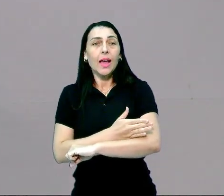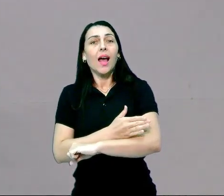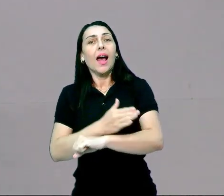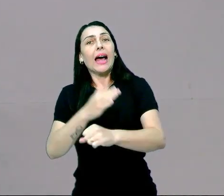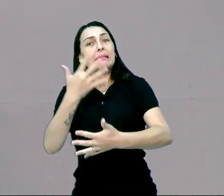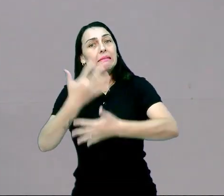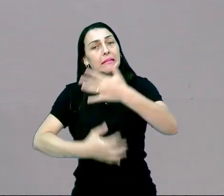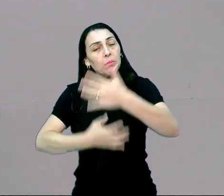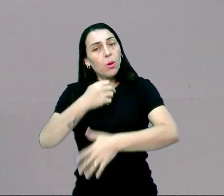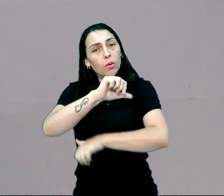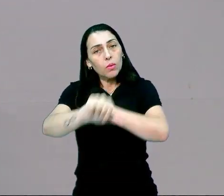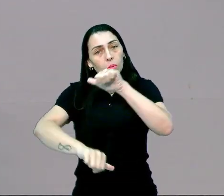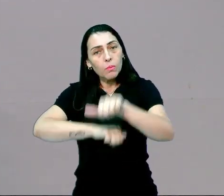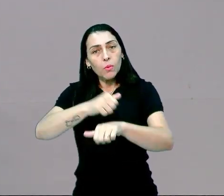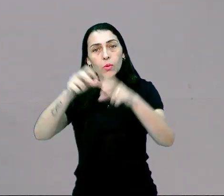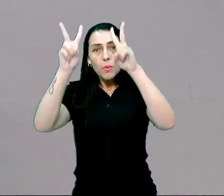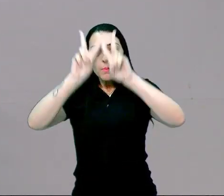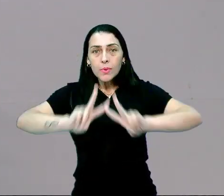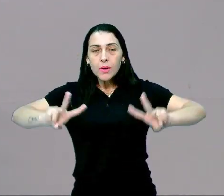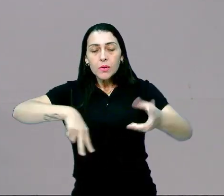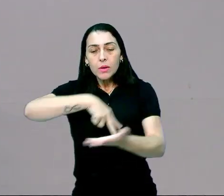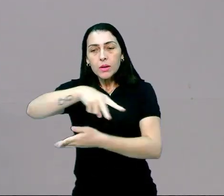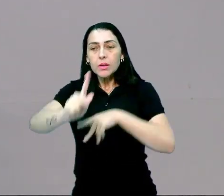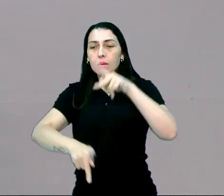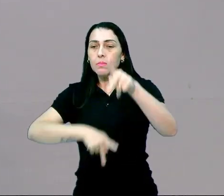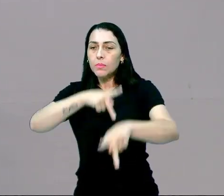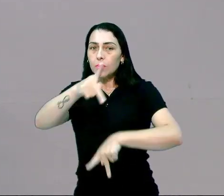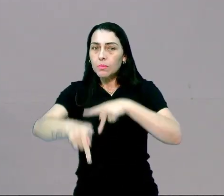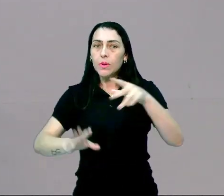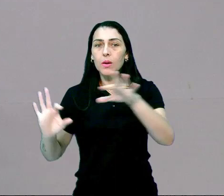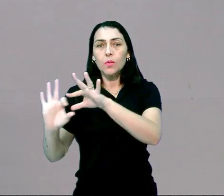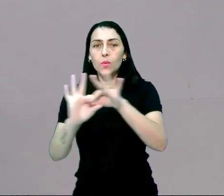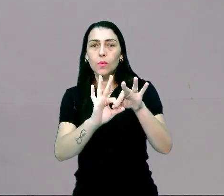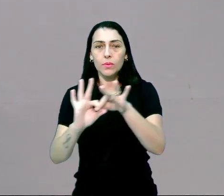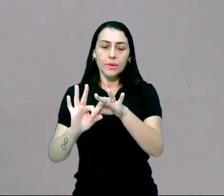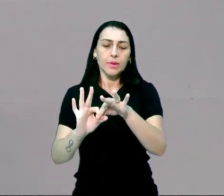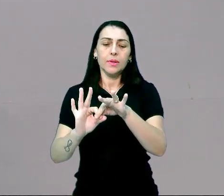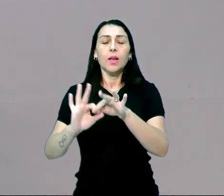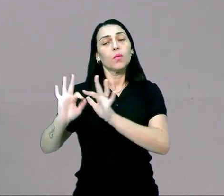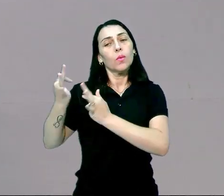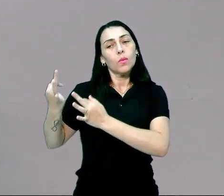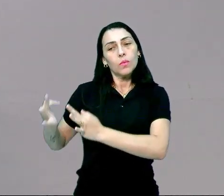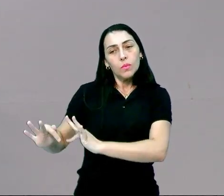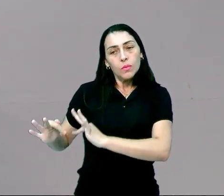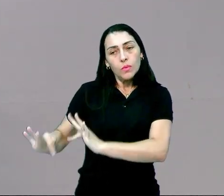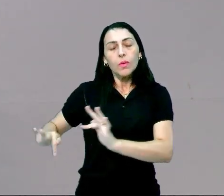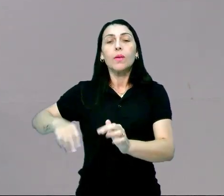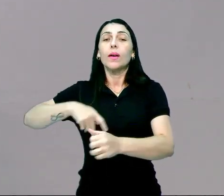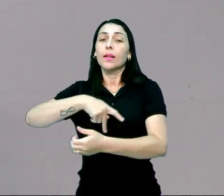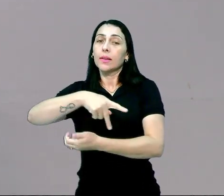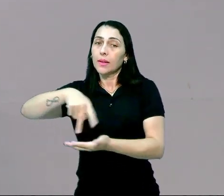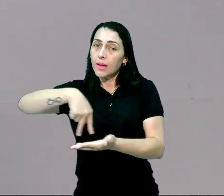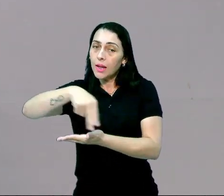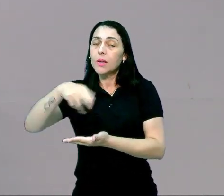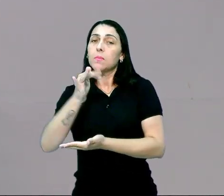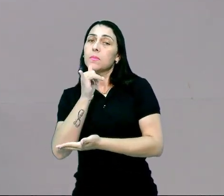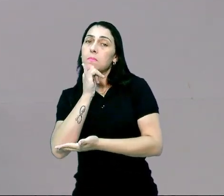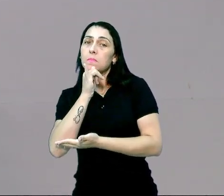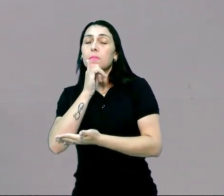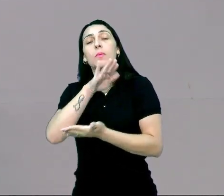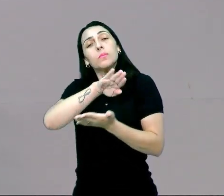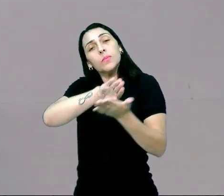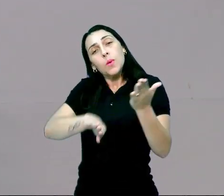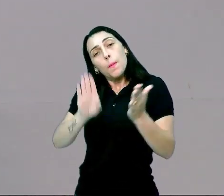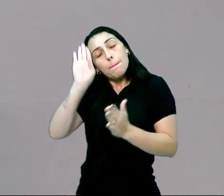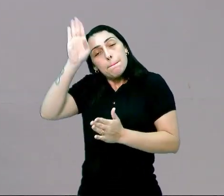corrompam ou mude aquela visão de uma dança popular, que naquele contexto seria uma dança folclórica, por exemplo, a gente acaba tirando